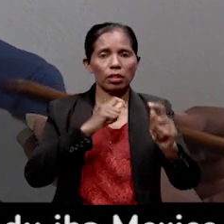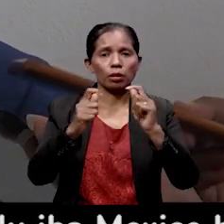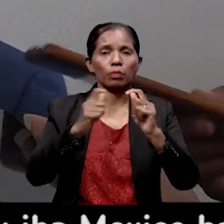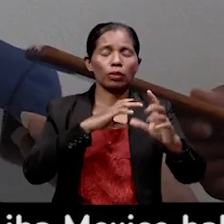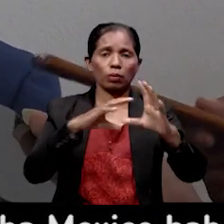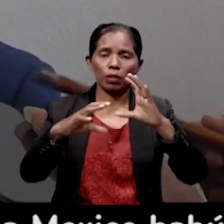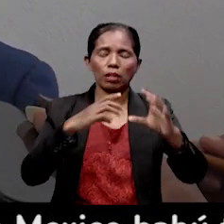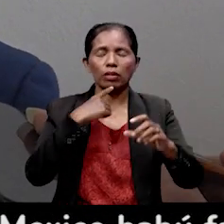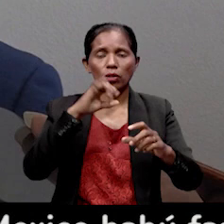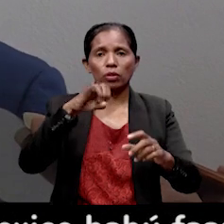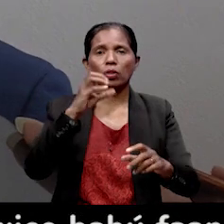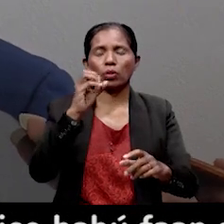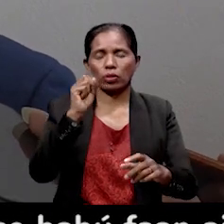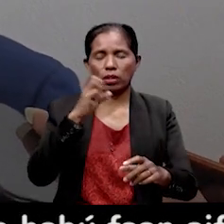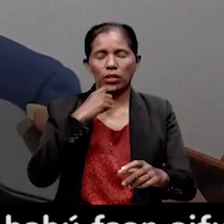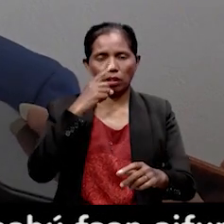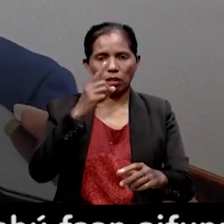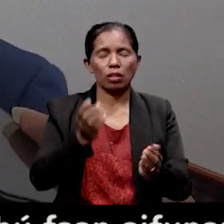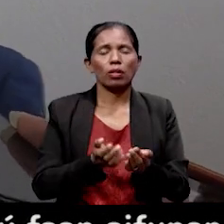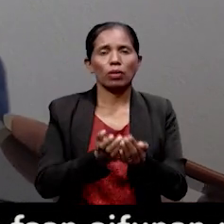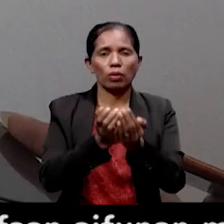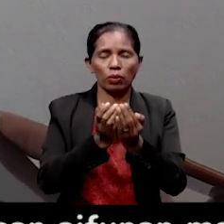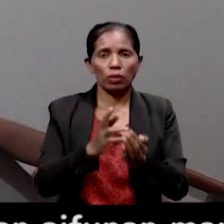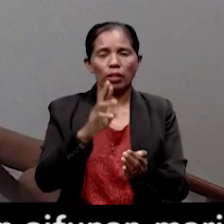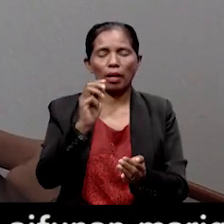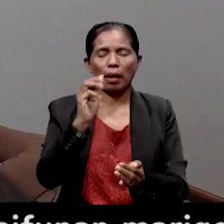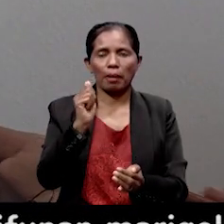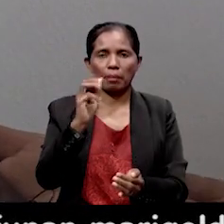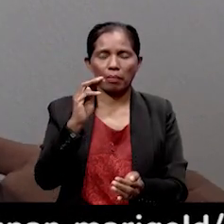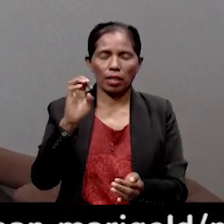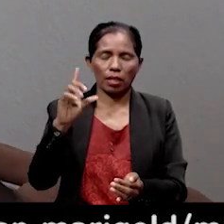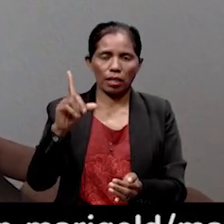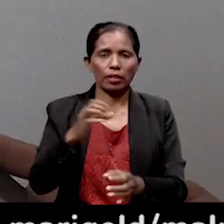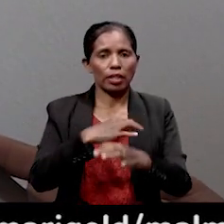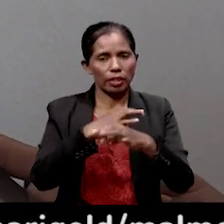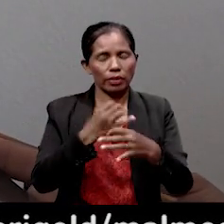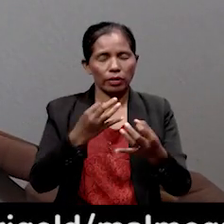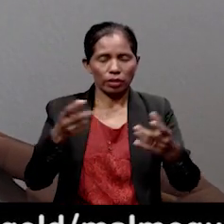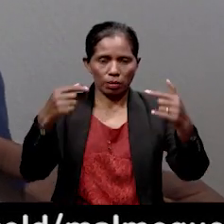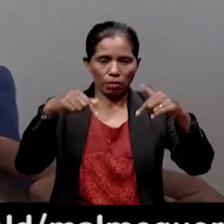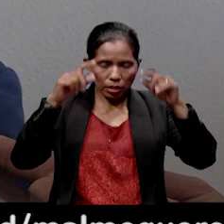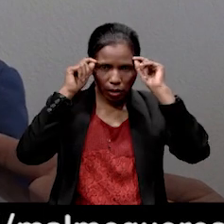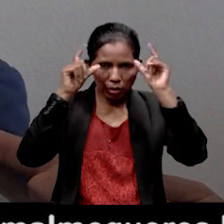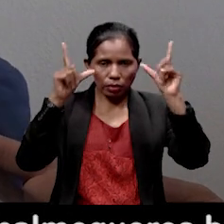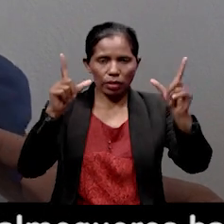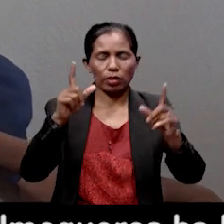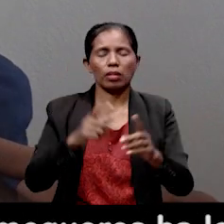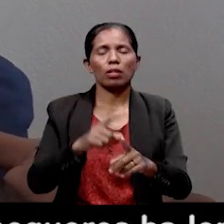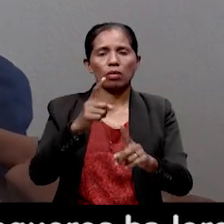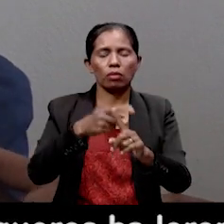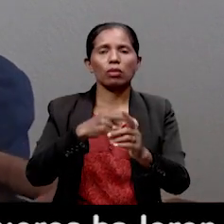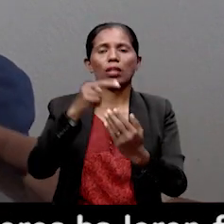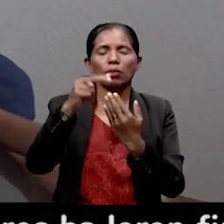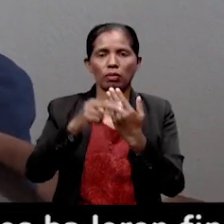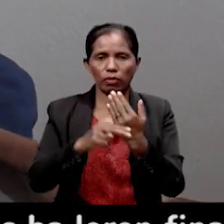Zé Agostinho Hateten Robert Lin Ramelau ne termina ona ne construção no ne seto ia Timor Leste ia fim fulan novembro